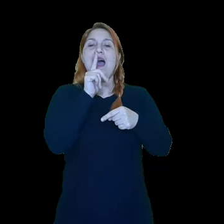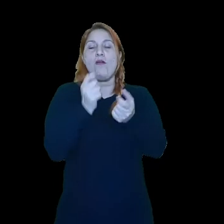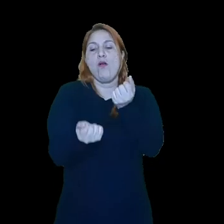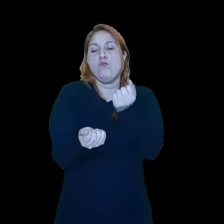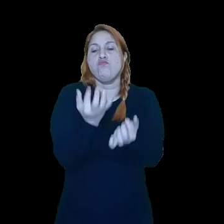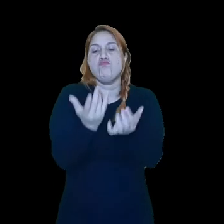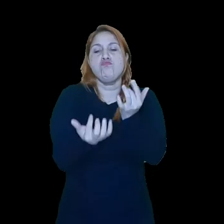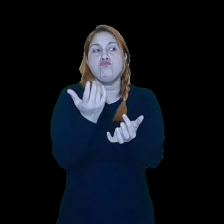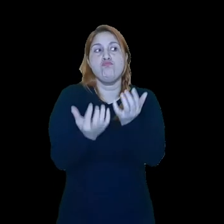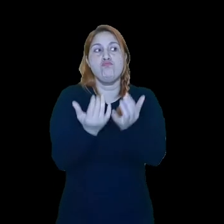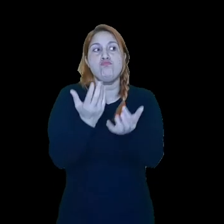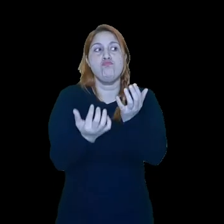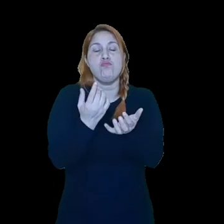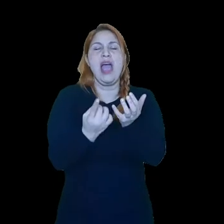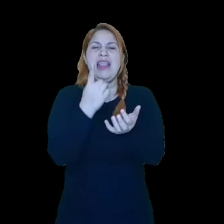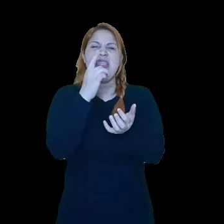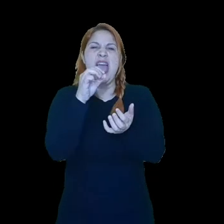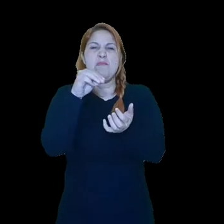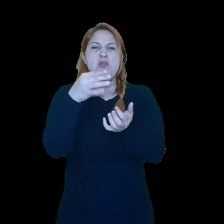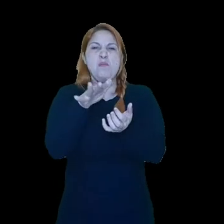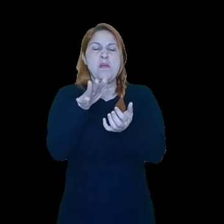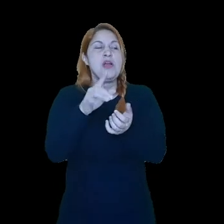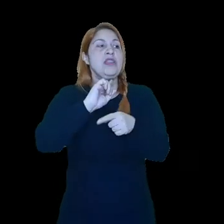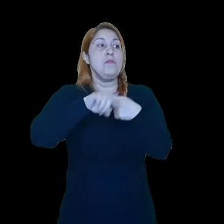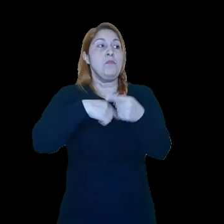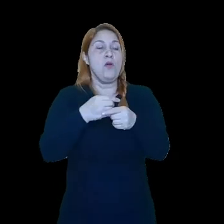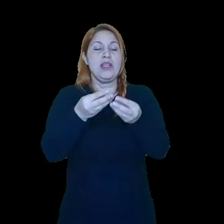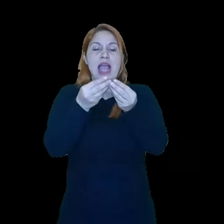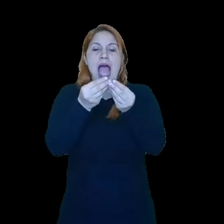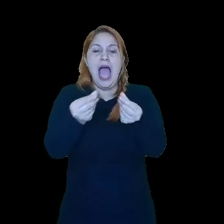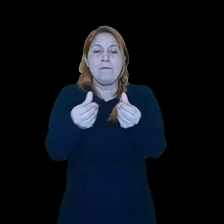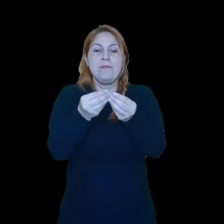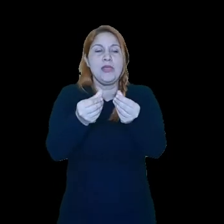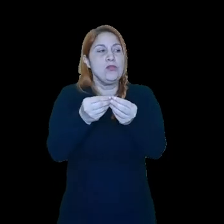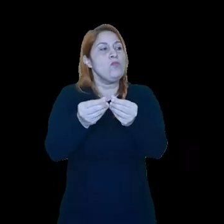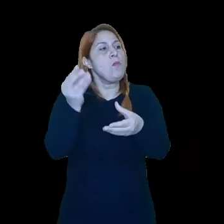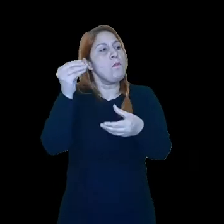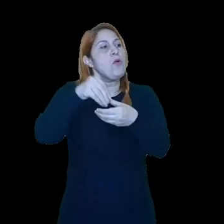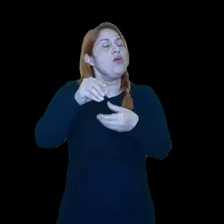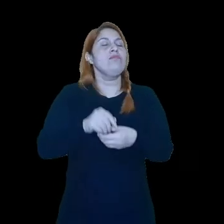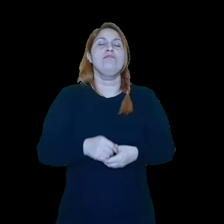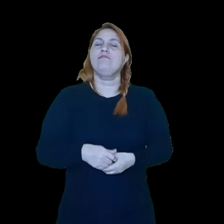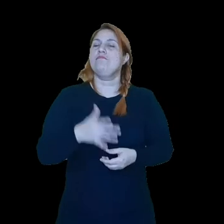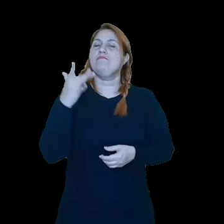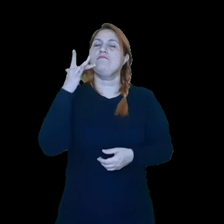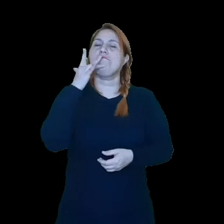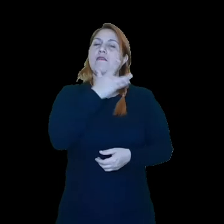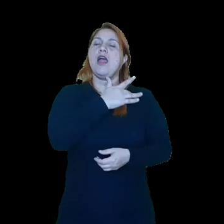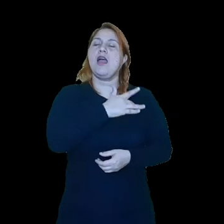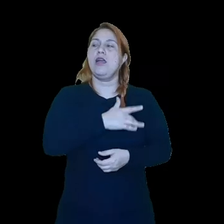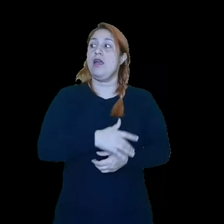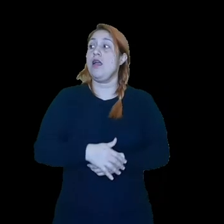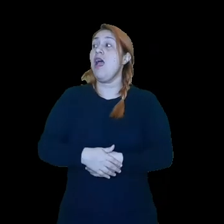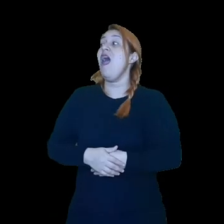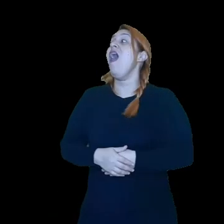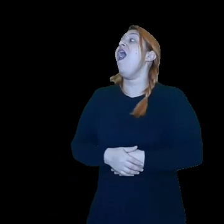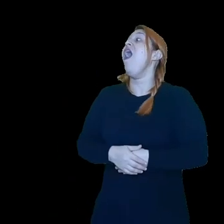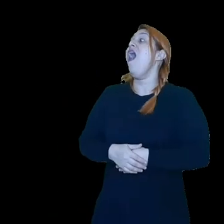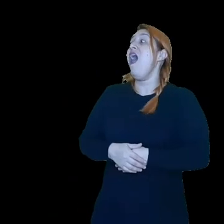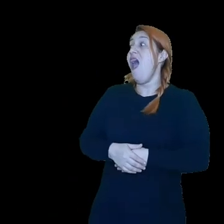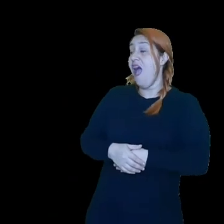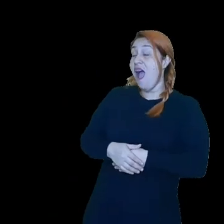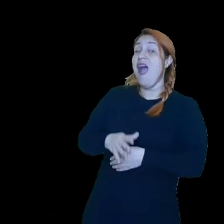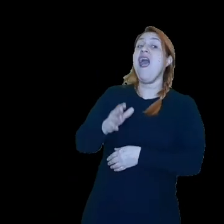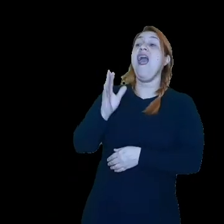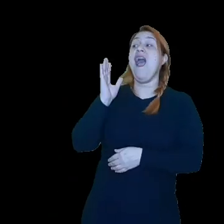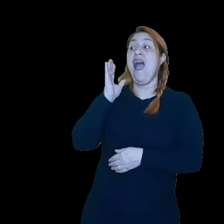amendoim e está pronto. É o prato mais saboroso que existe. Ah, disse como